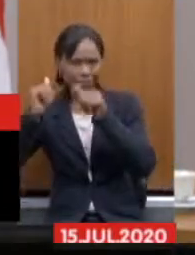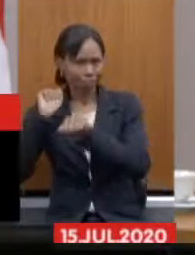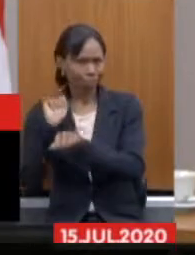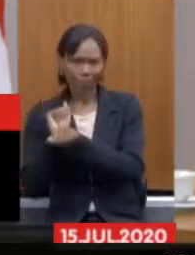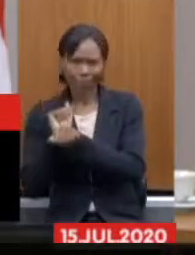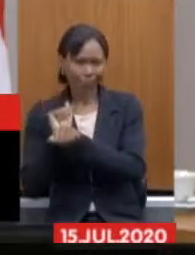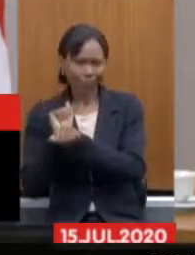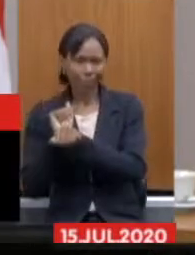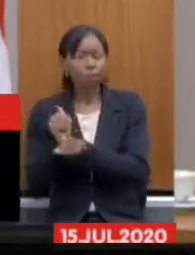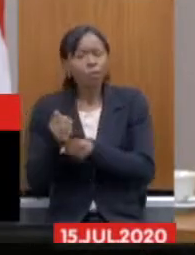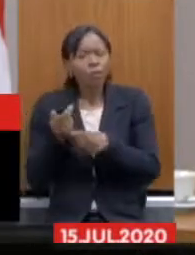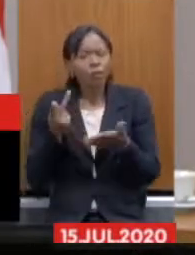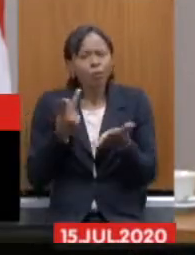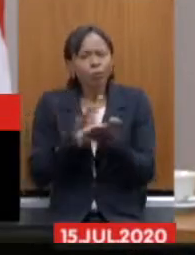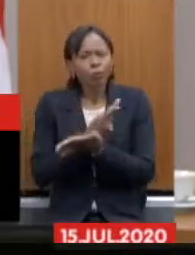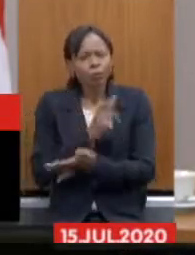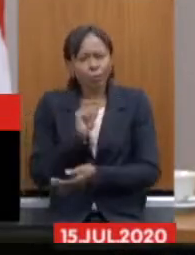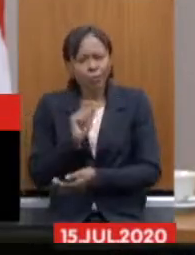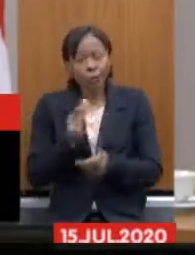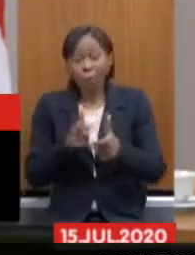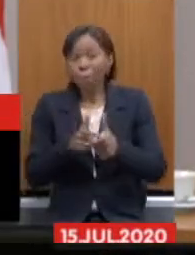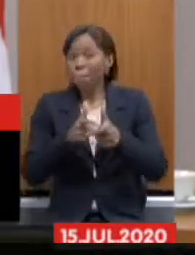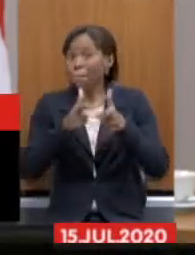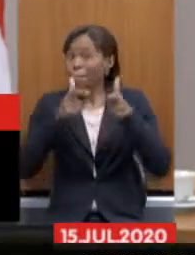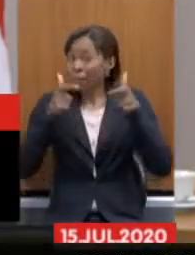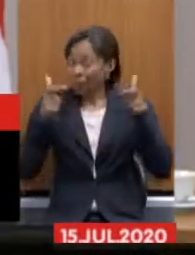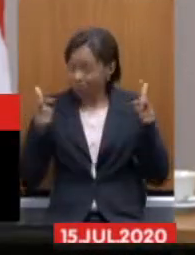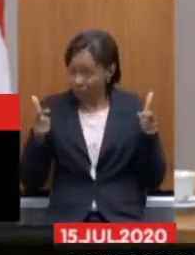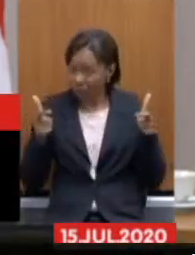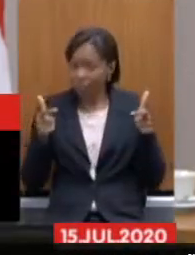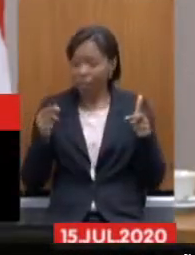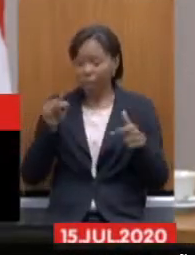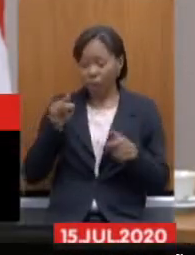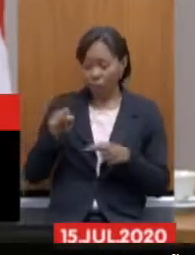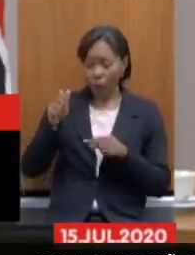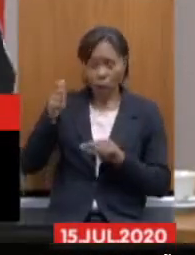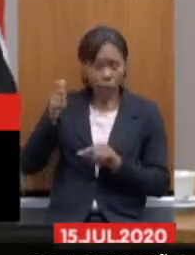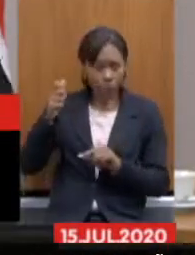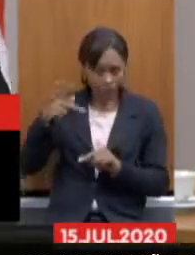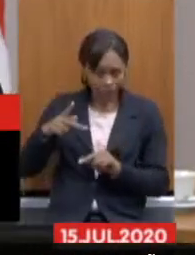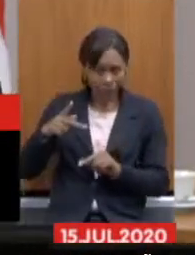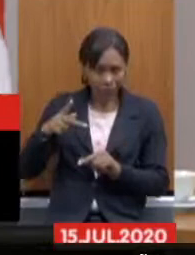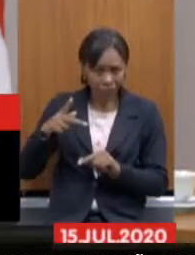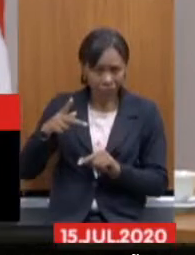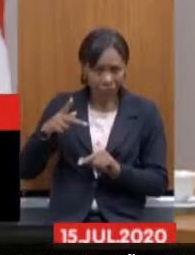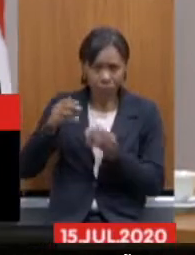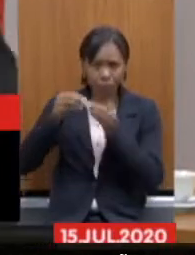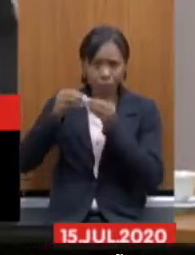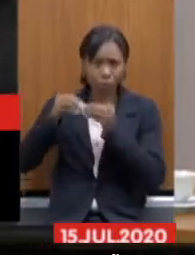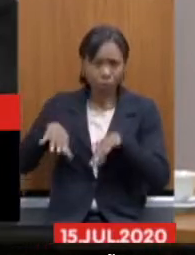na maioria das situações o inativo é prejudicado e em alguns casos como o